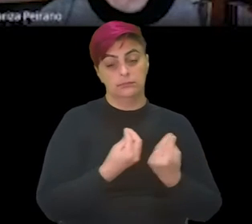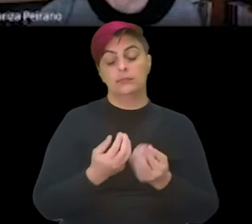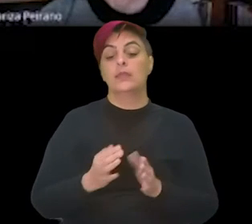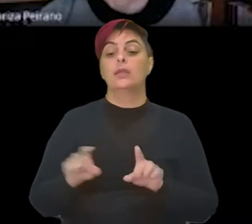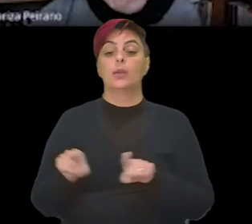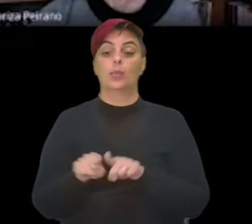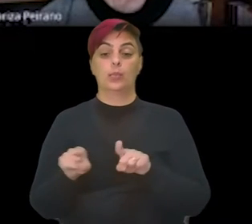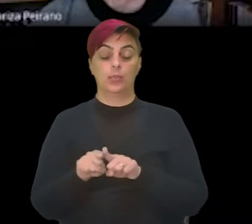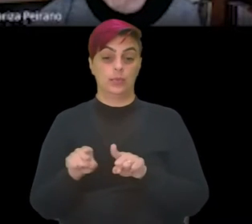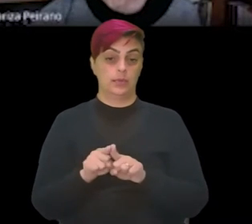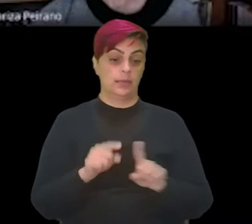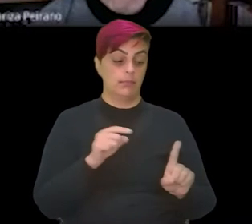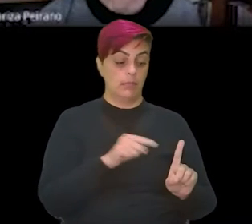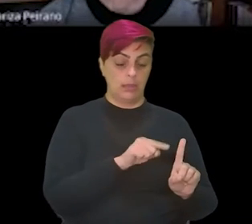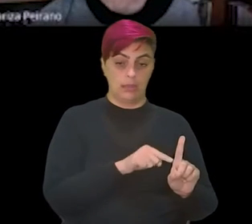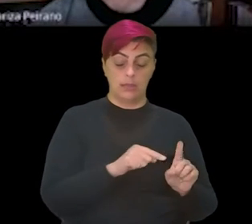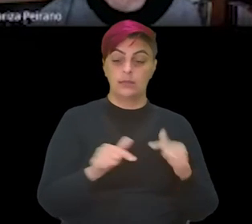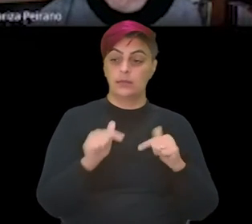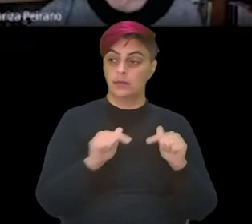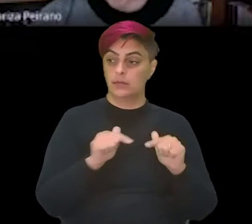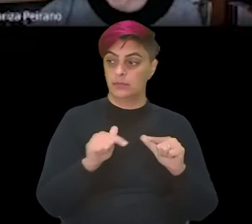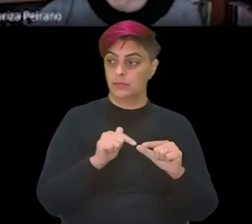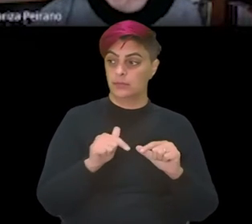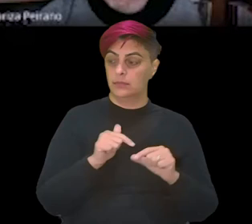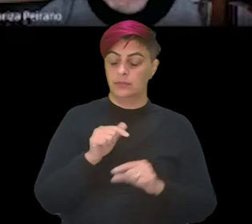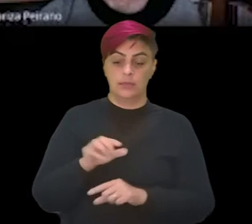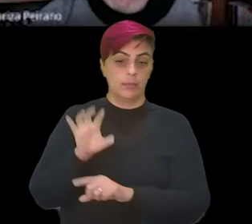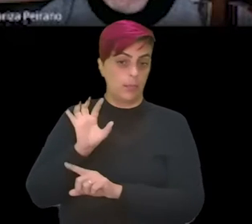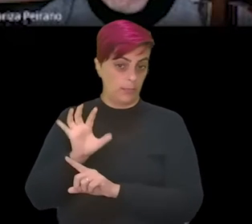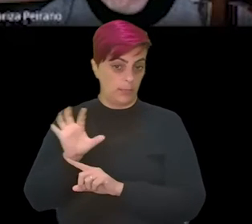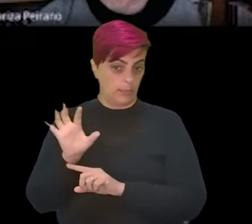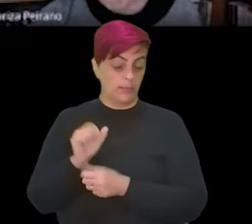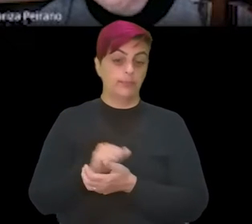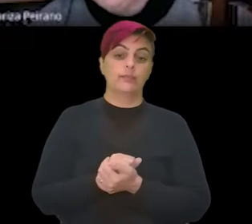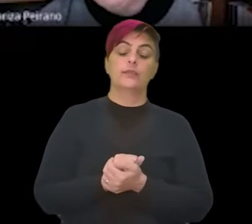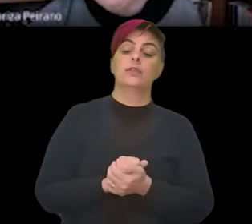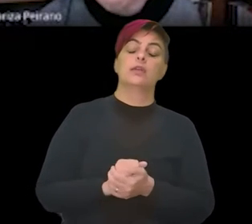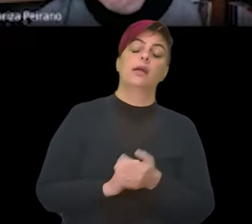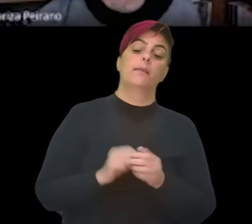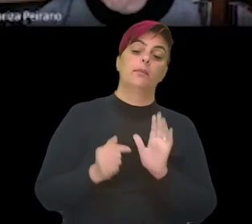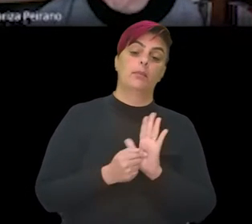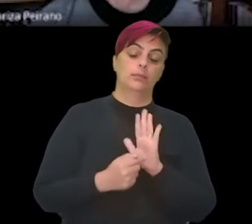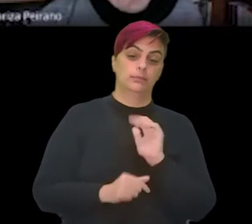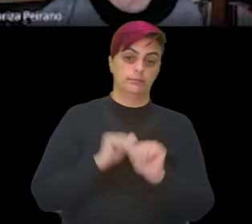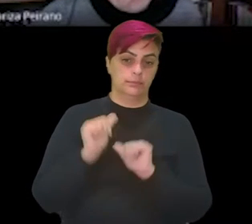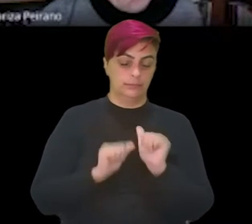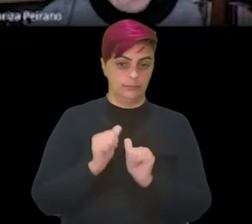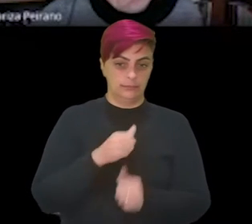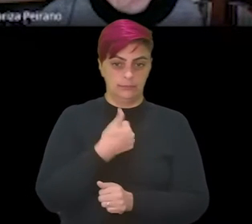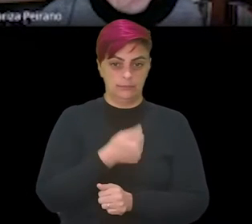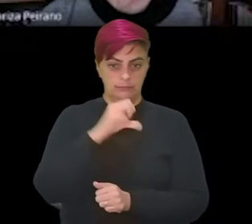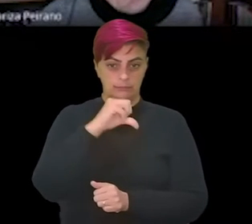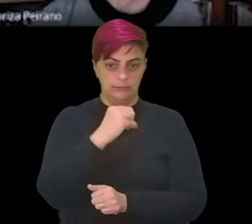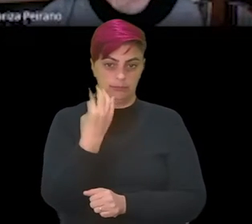trabalho de Malinowski foi a de Polanyi, que em A Grande Transformação, que foi publicada